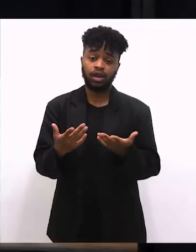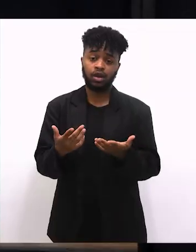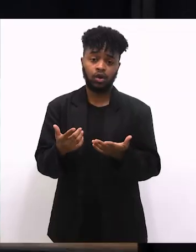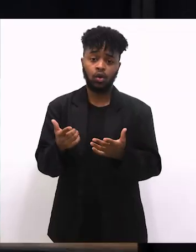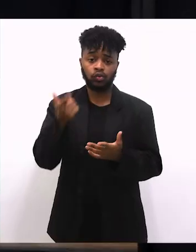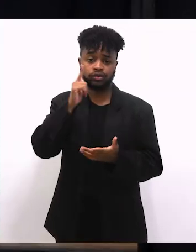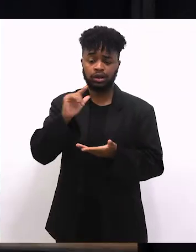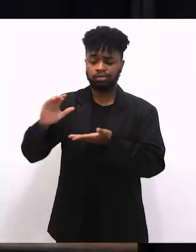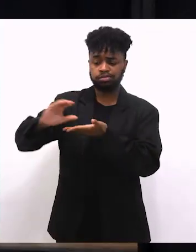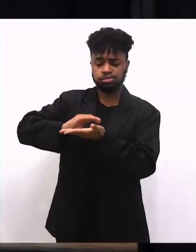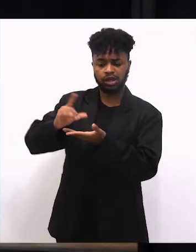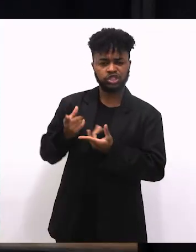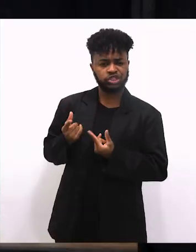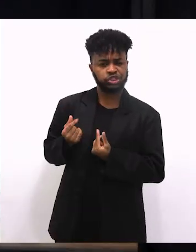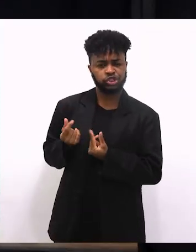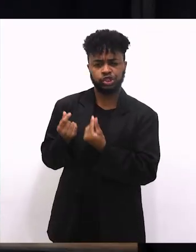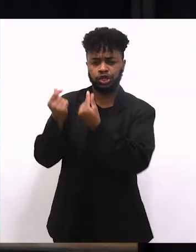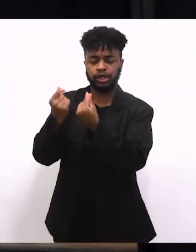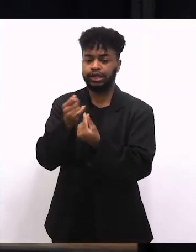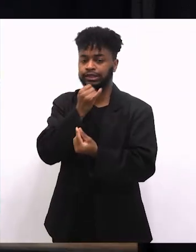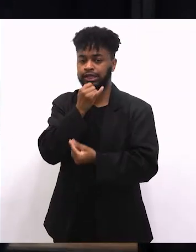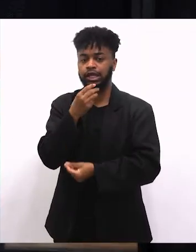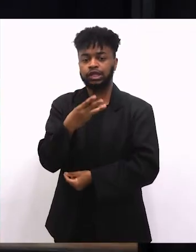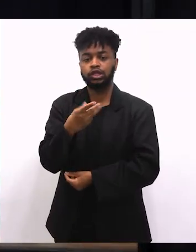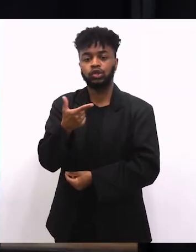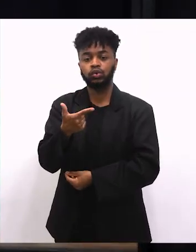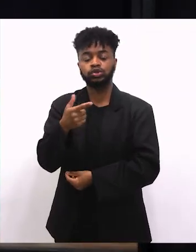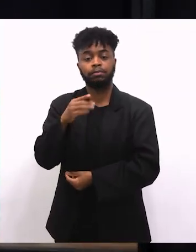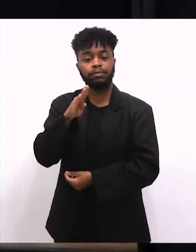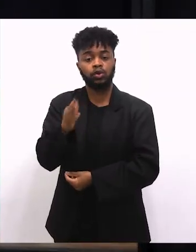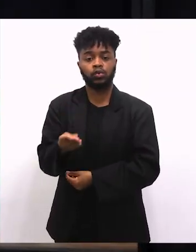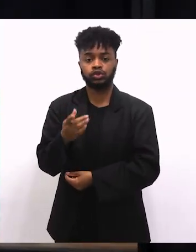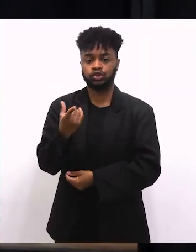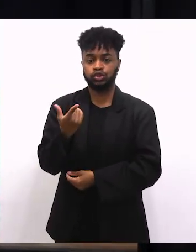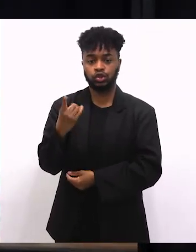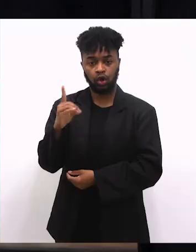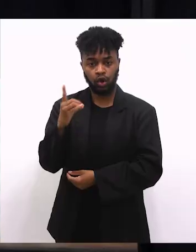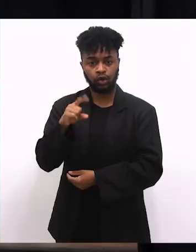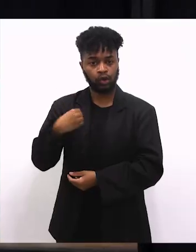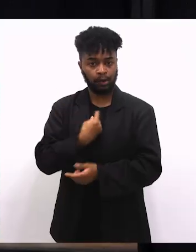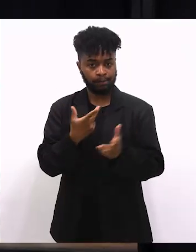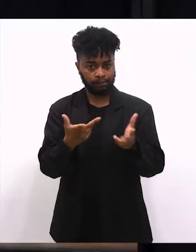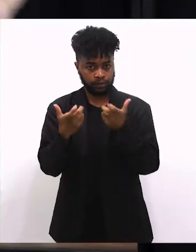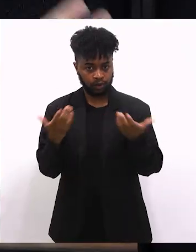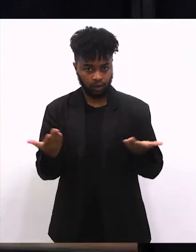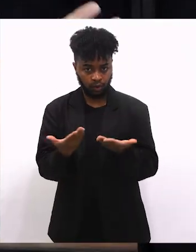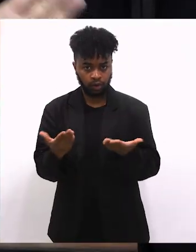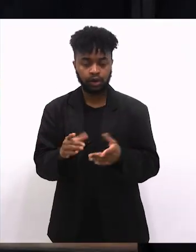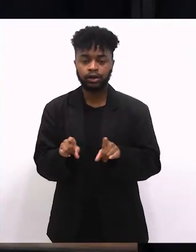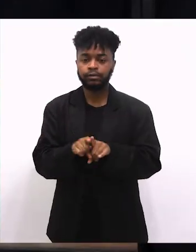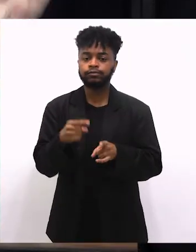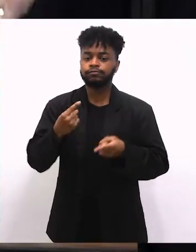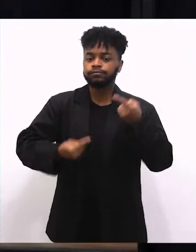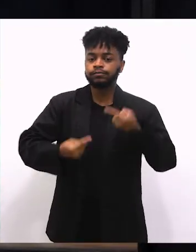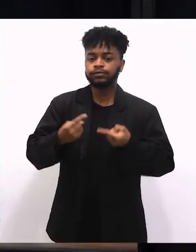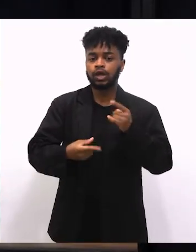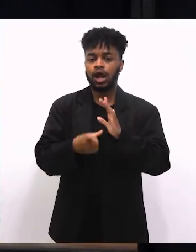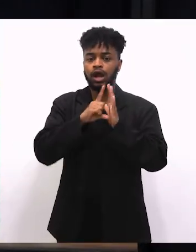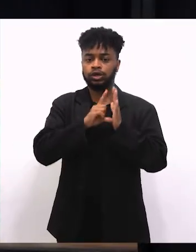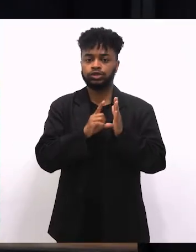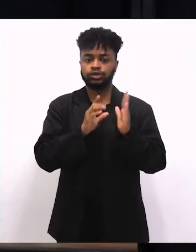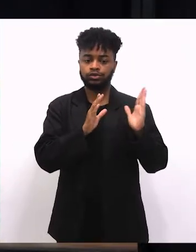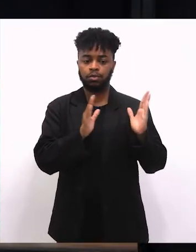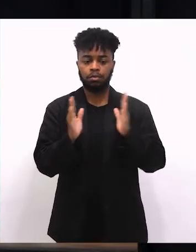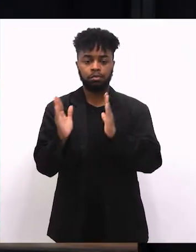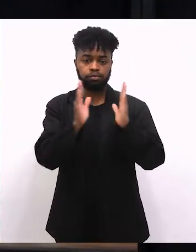gera cifras absurdas como 32 bilhões de dólares, como nós estamos vendo aqui, e debatemos no primeiro